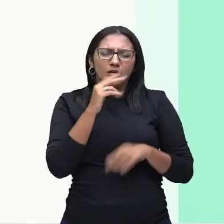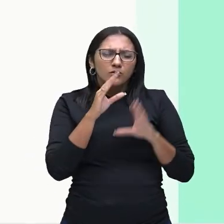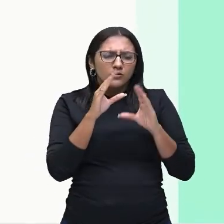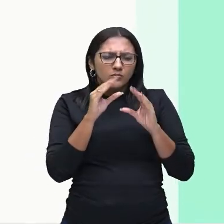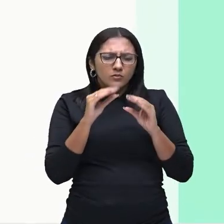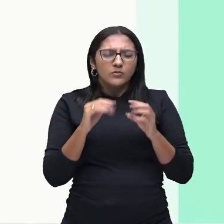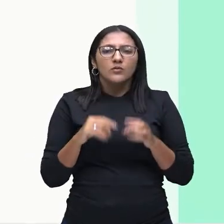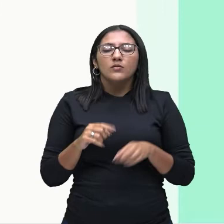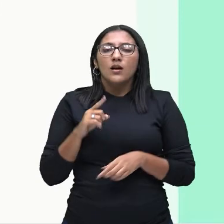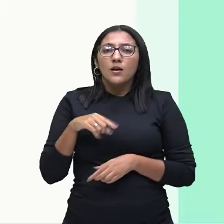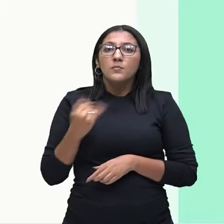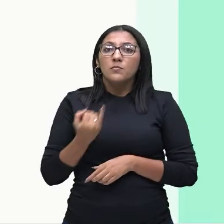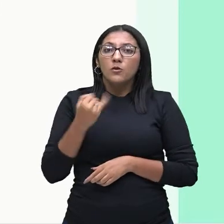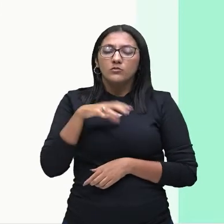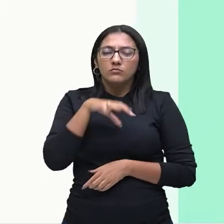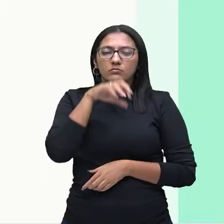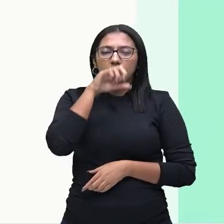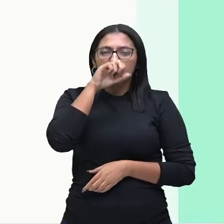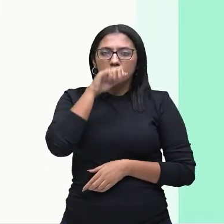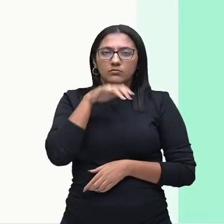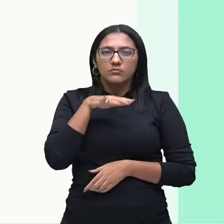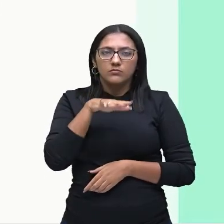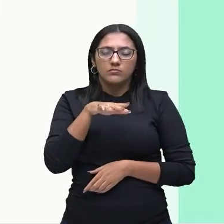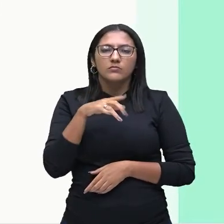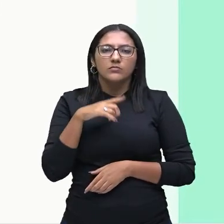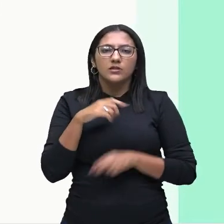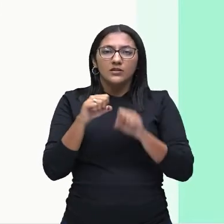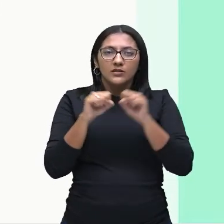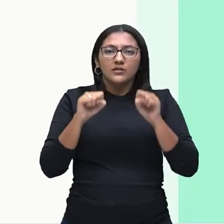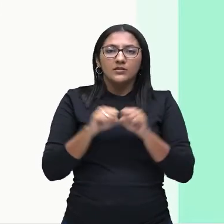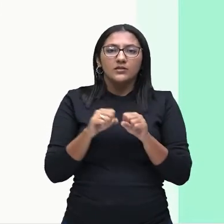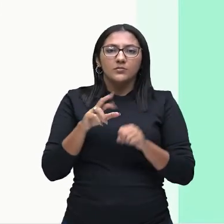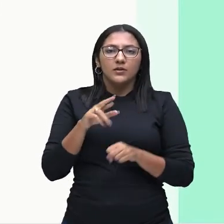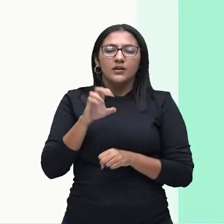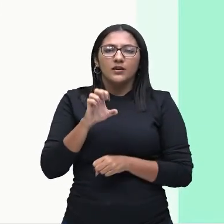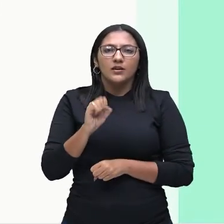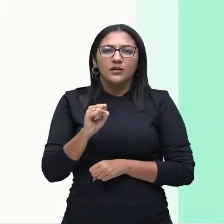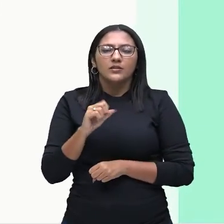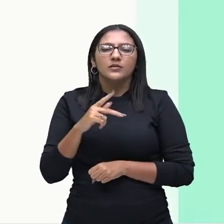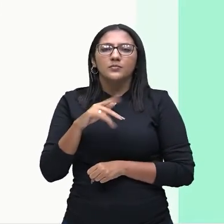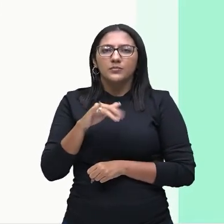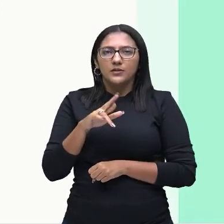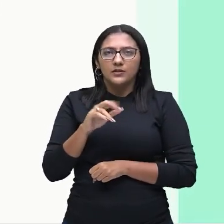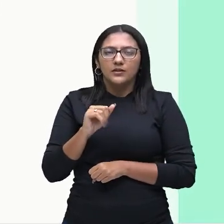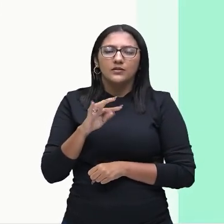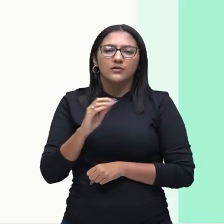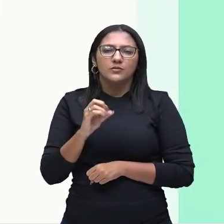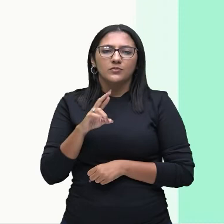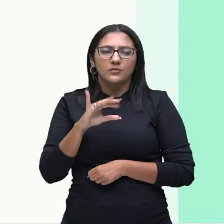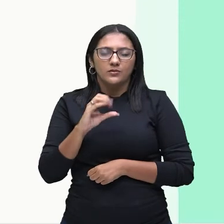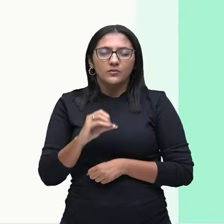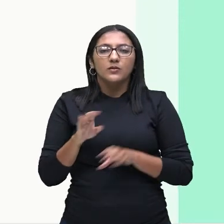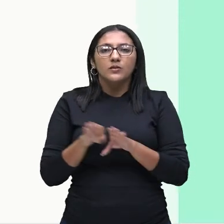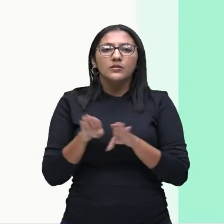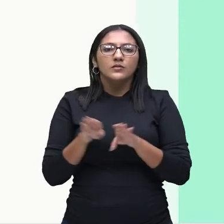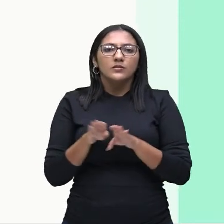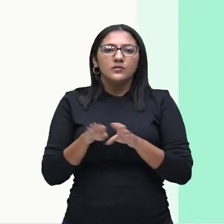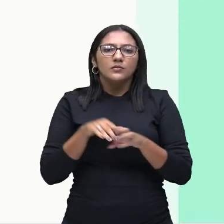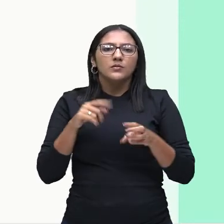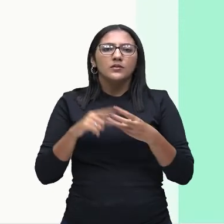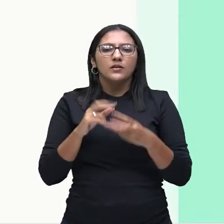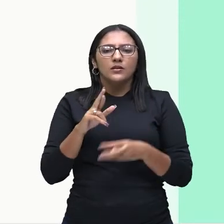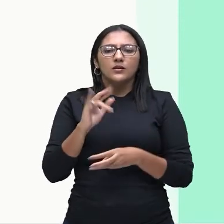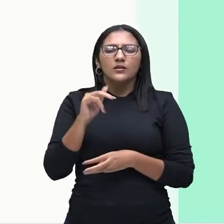de trocas gasosas e faz parte do sistema respiratório. E os rins são responsáveis por filtrar o sangue